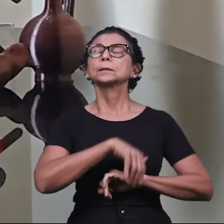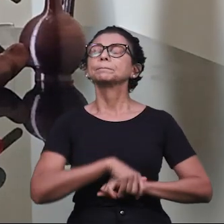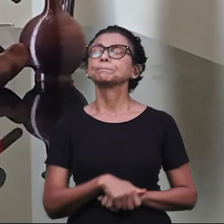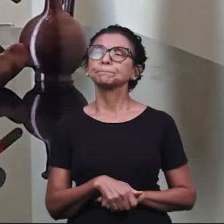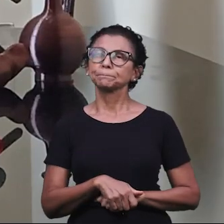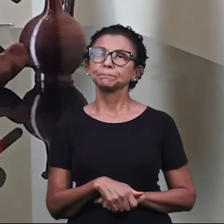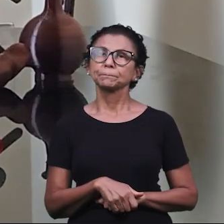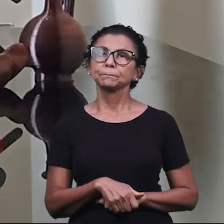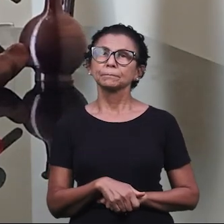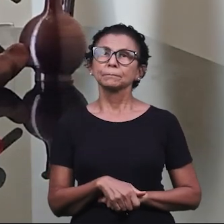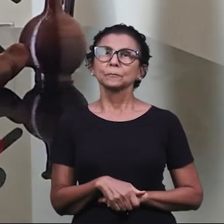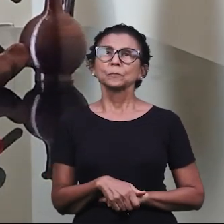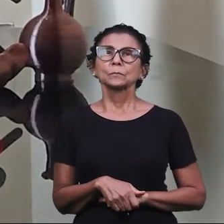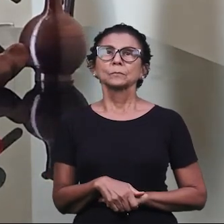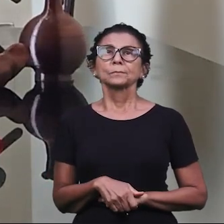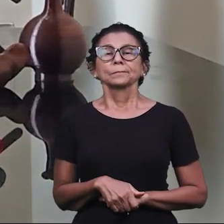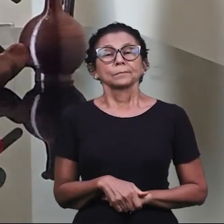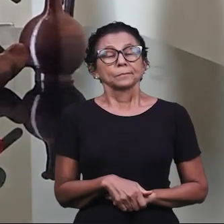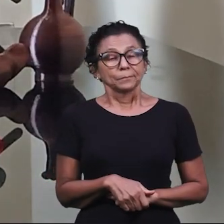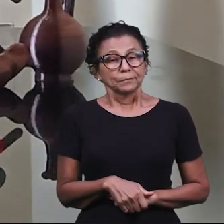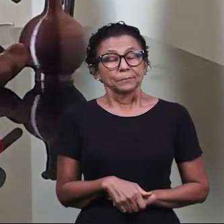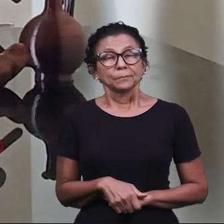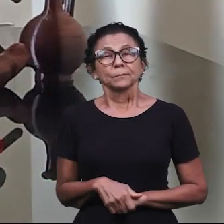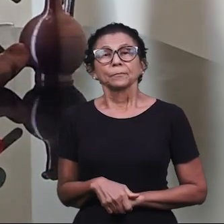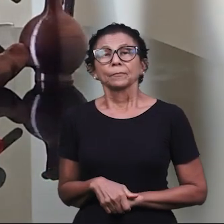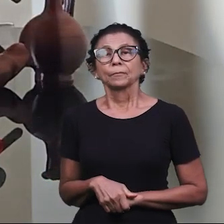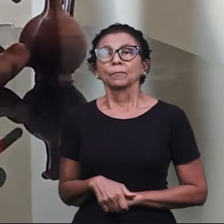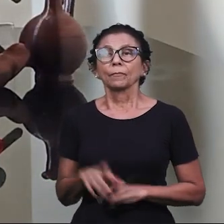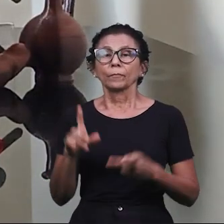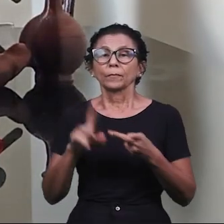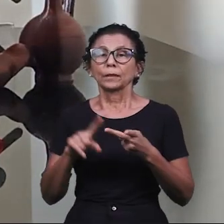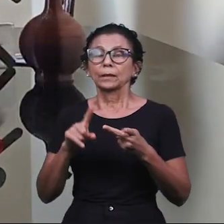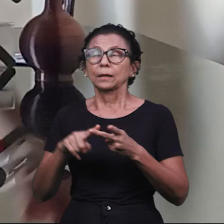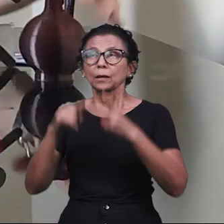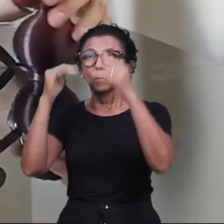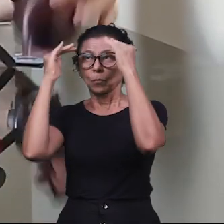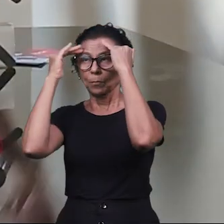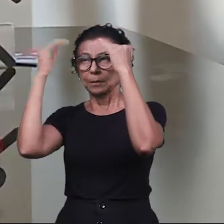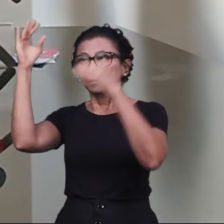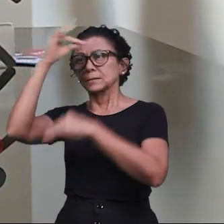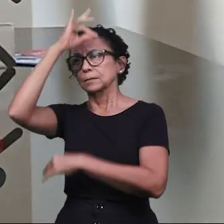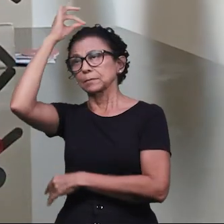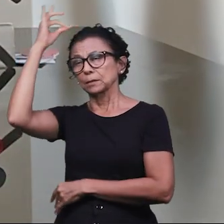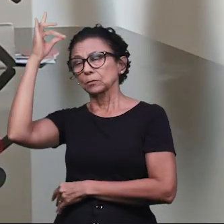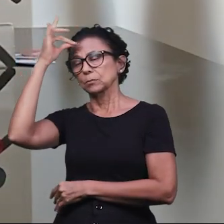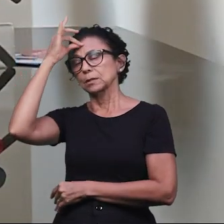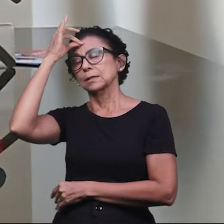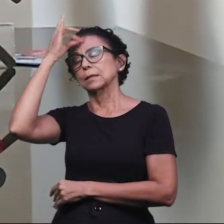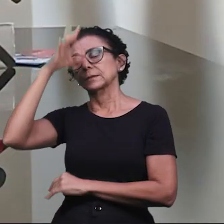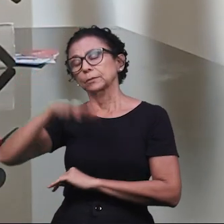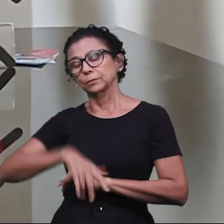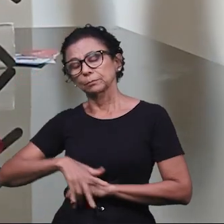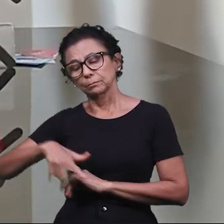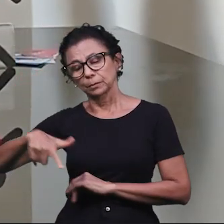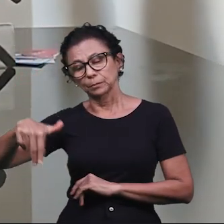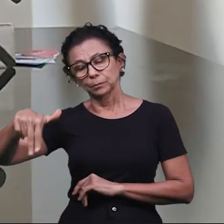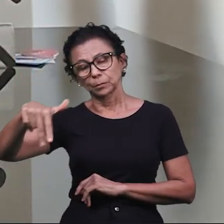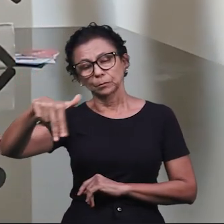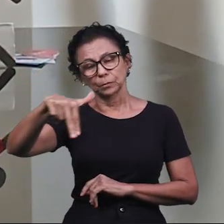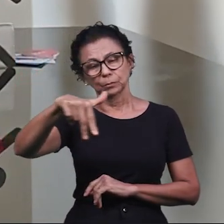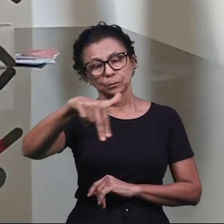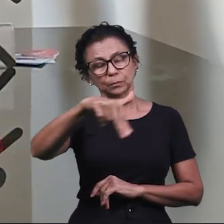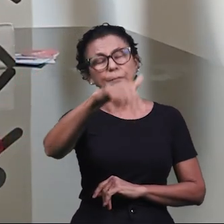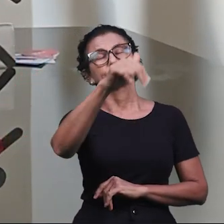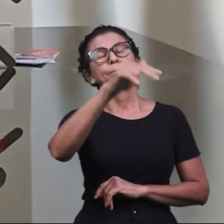Pronto. Ananias obedeceu à voz do Espírito Santo. Se o Senhor falou para eu